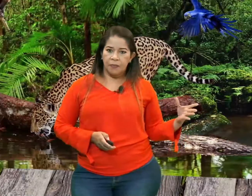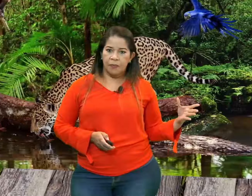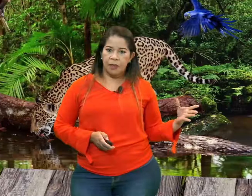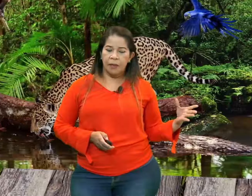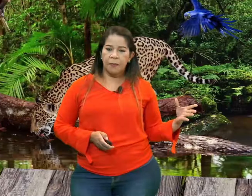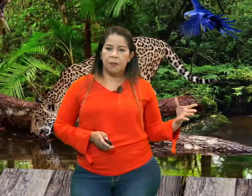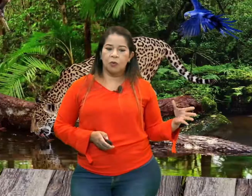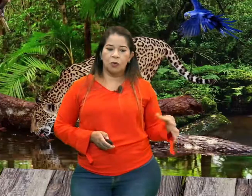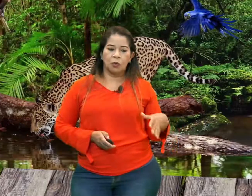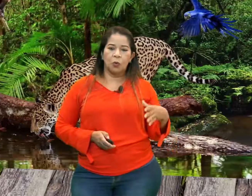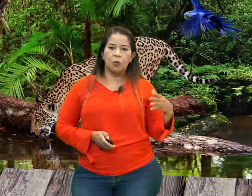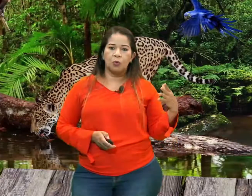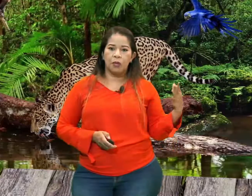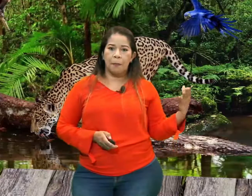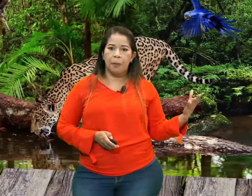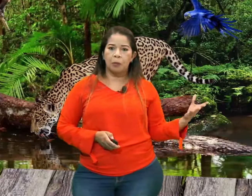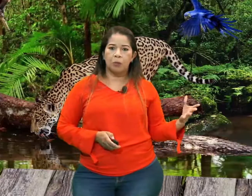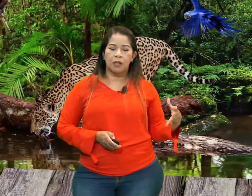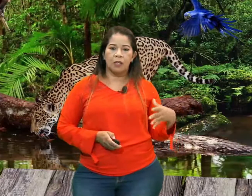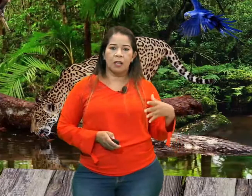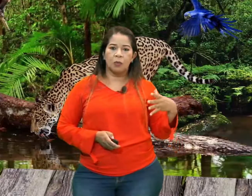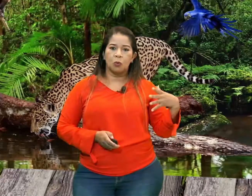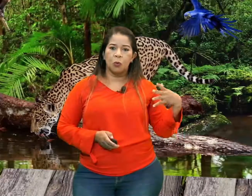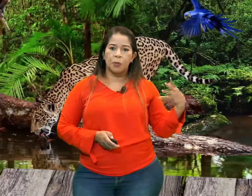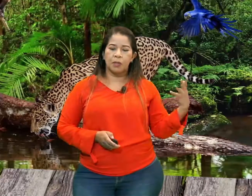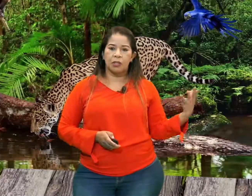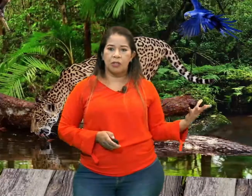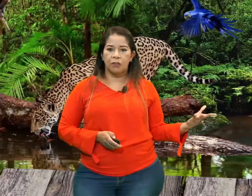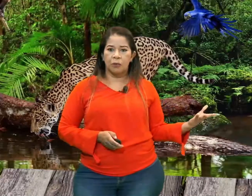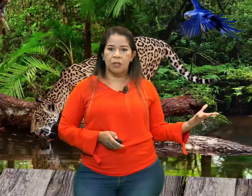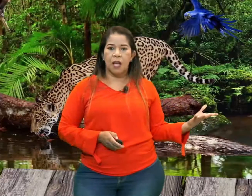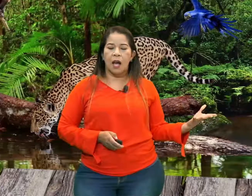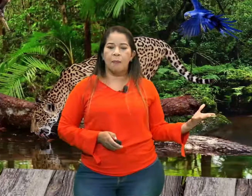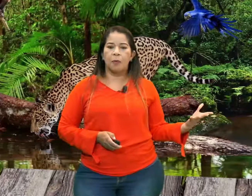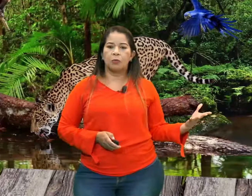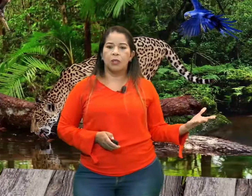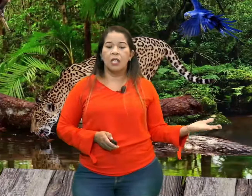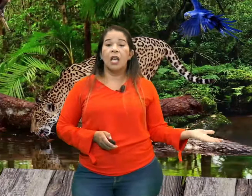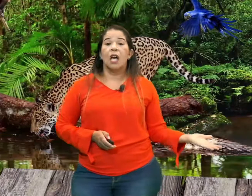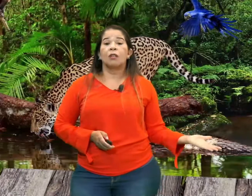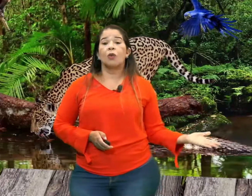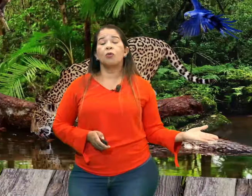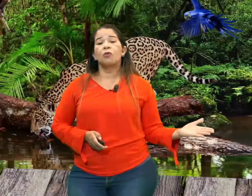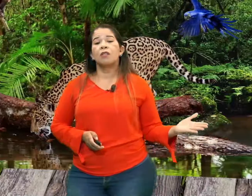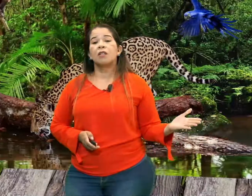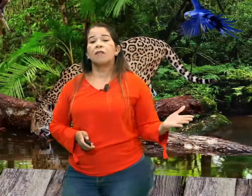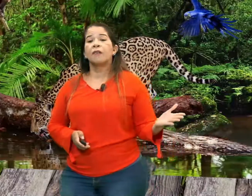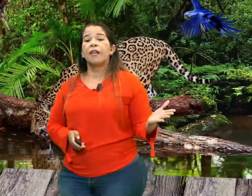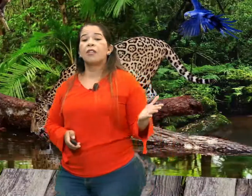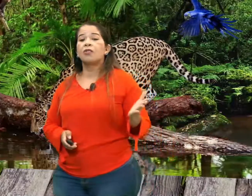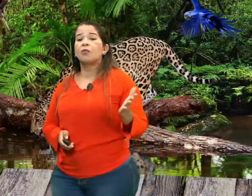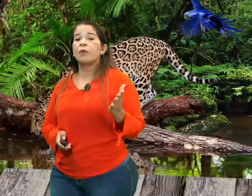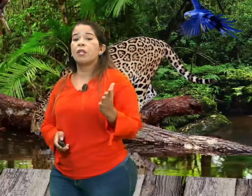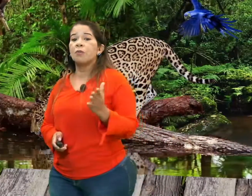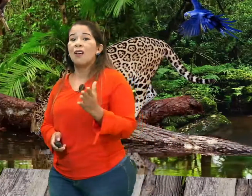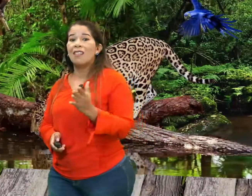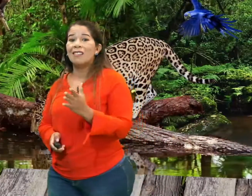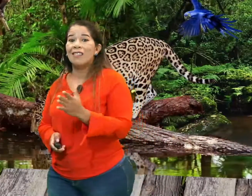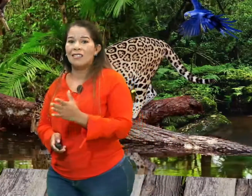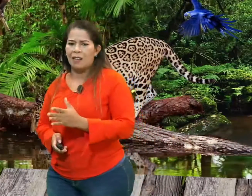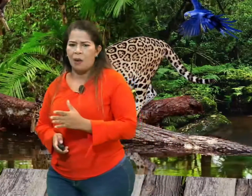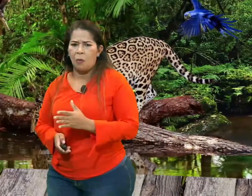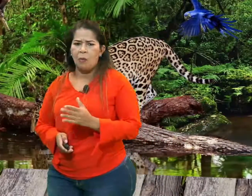diz, né? Os estudos apontam, os grupos científicos apontam que todos vêm de um